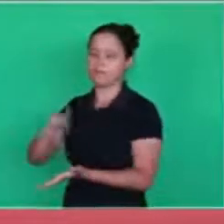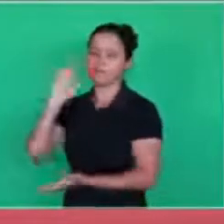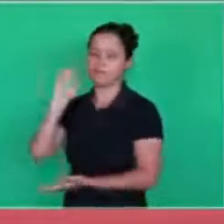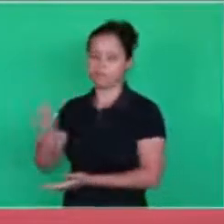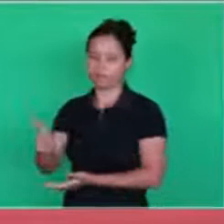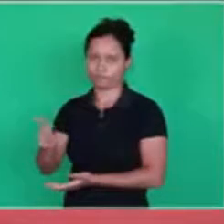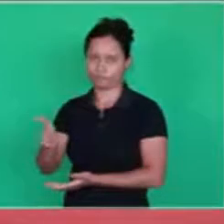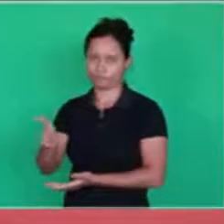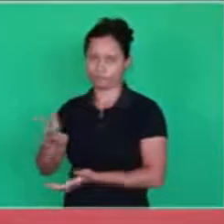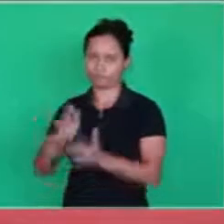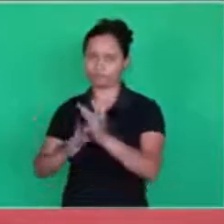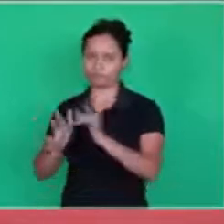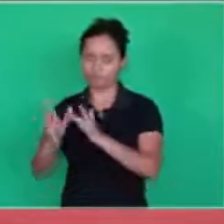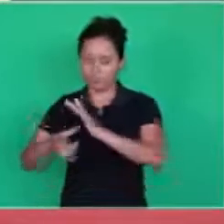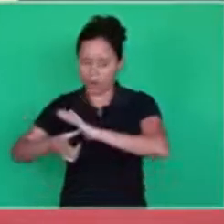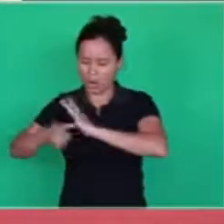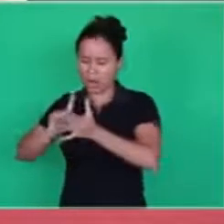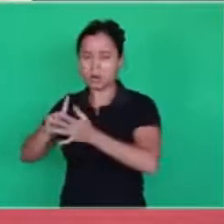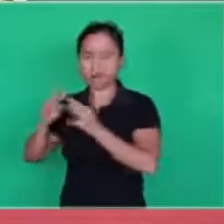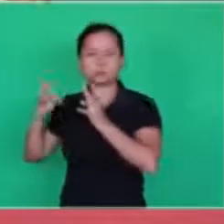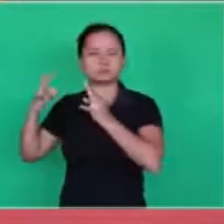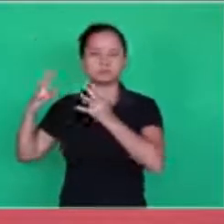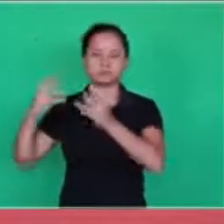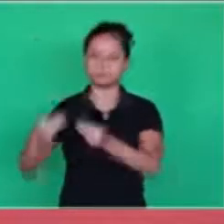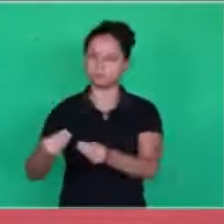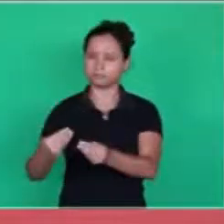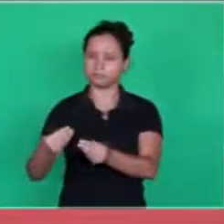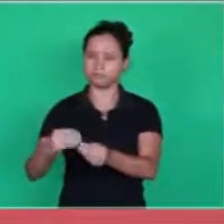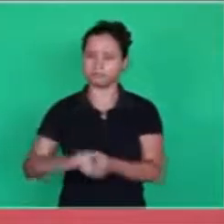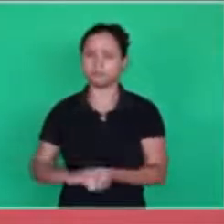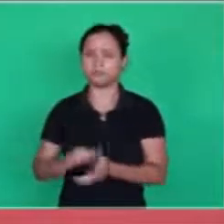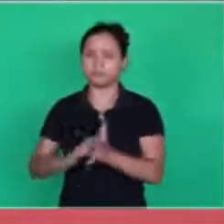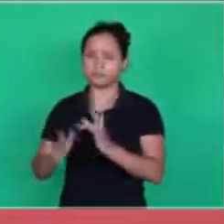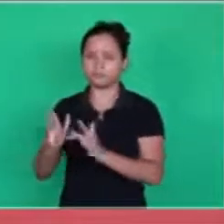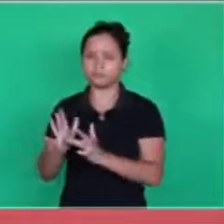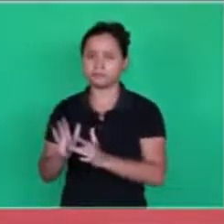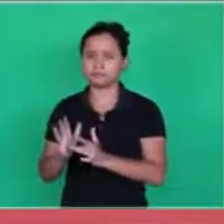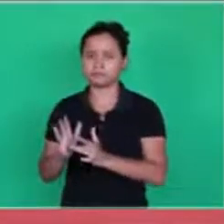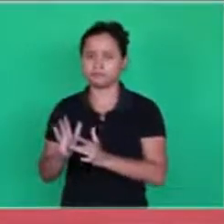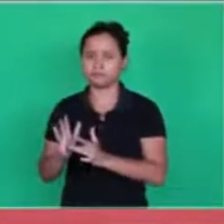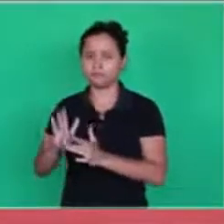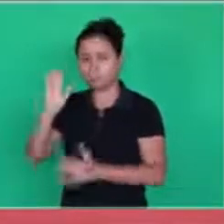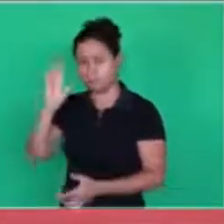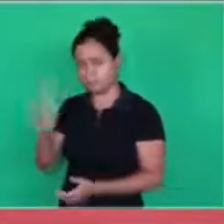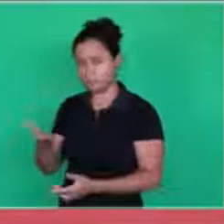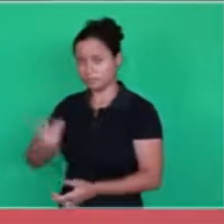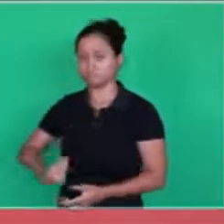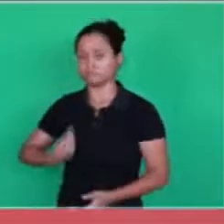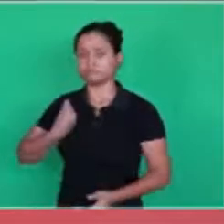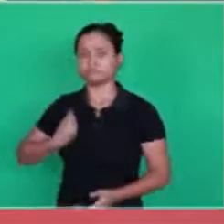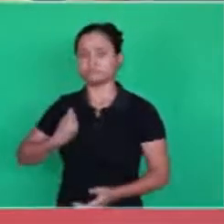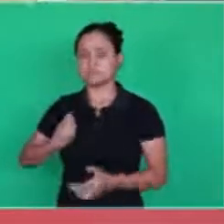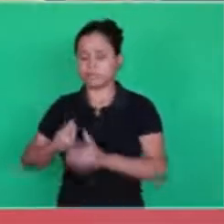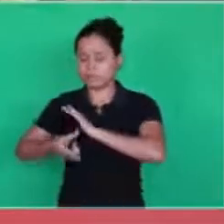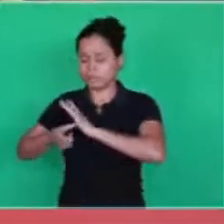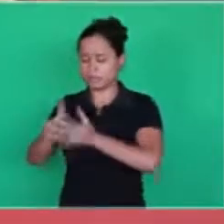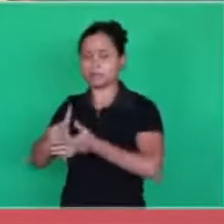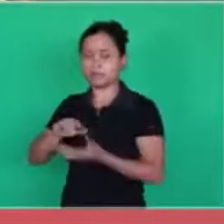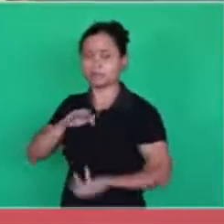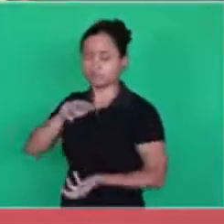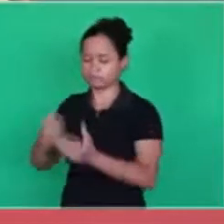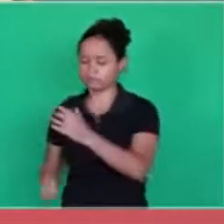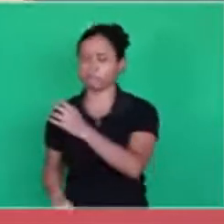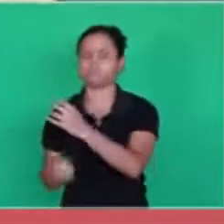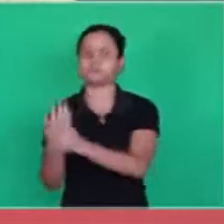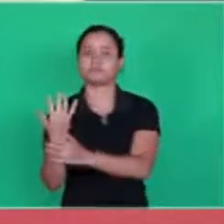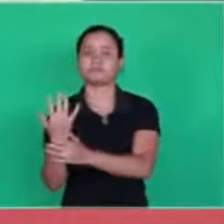é antes de todas as coisas. Jesus existiu antes do mundo ser criado. E